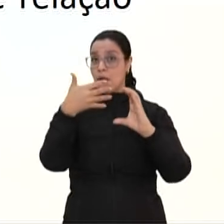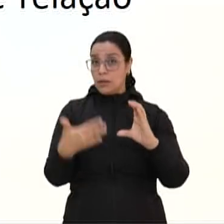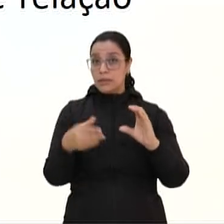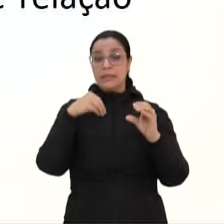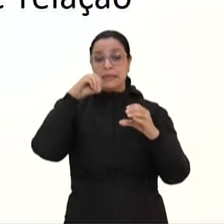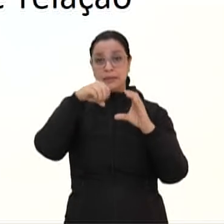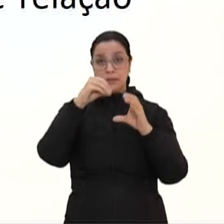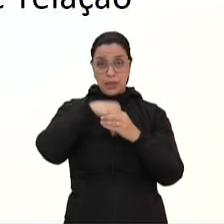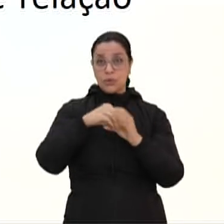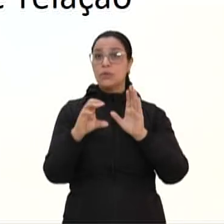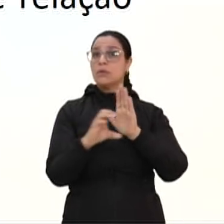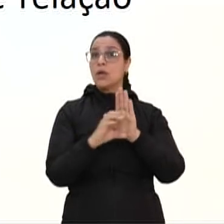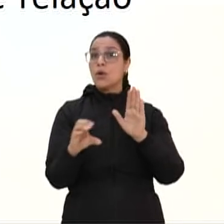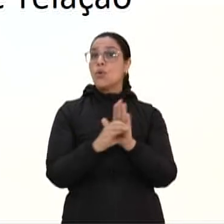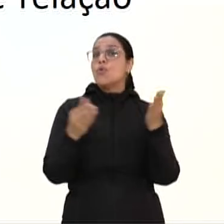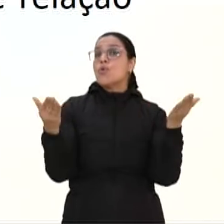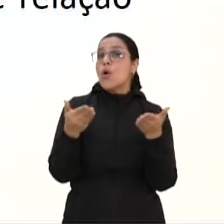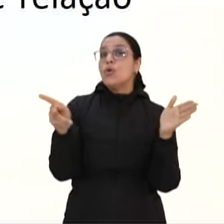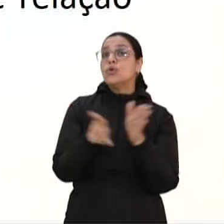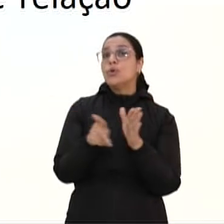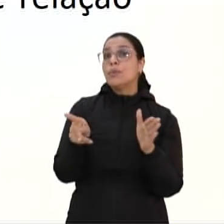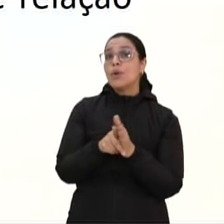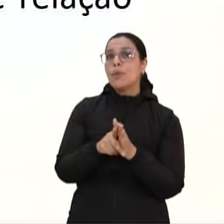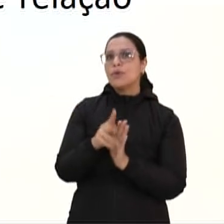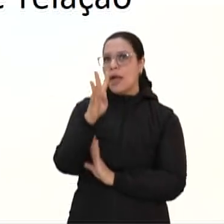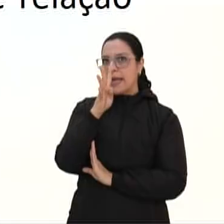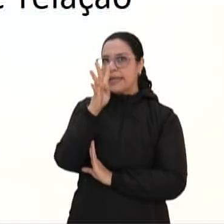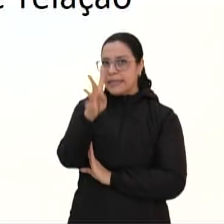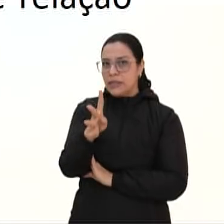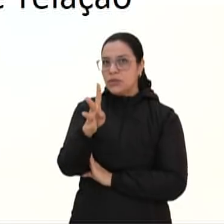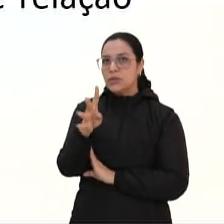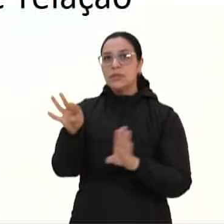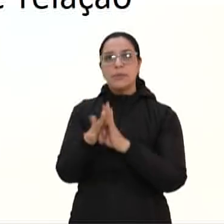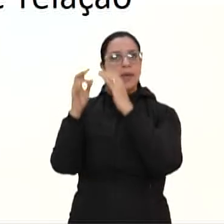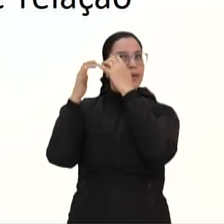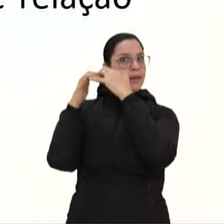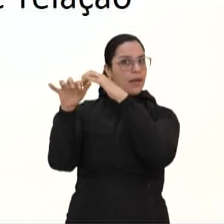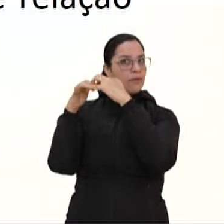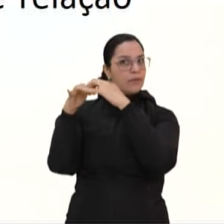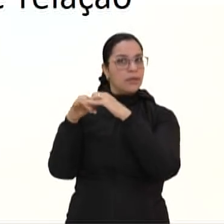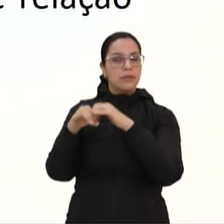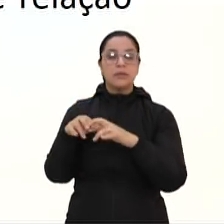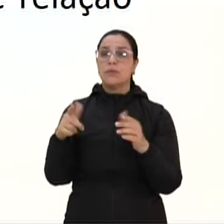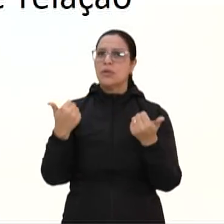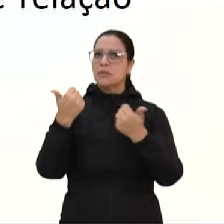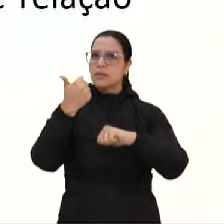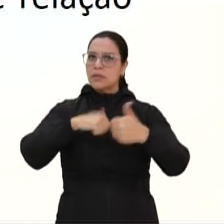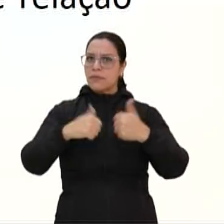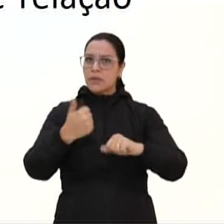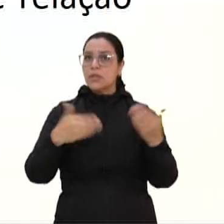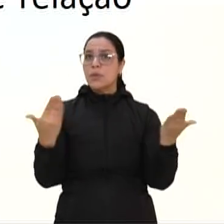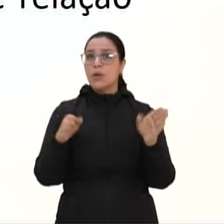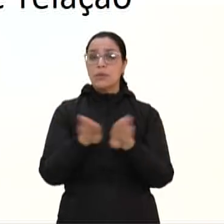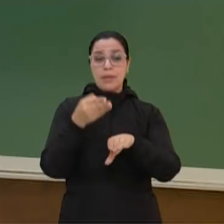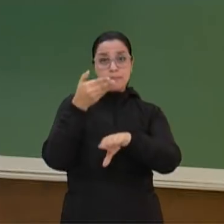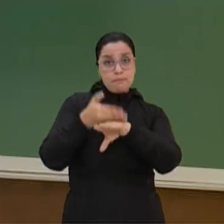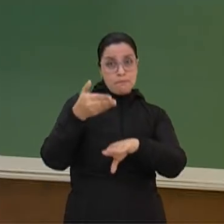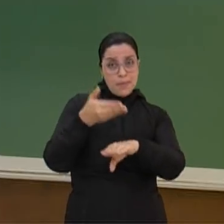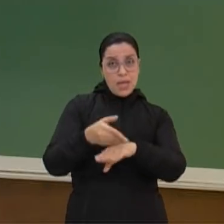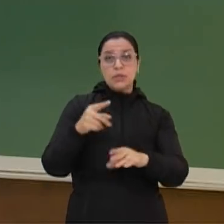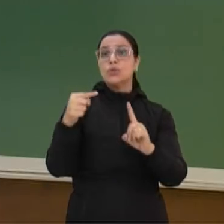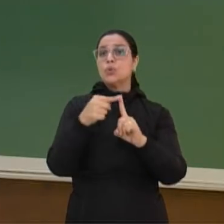quero finalizar a aula com vocês lembrando que analisamos o gênero crônica, compreendemos sua